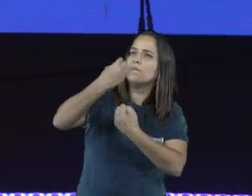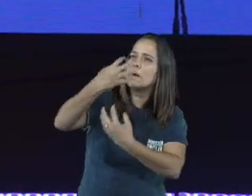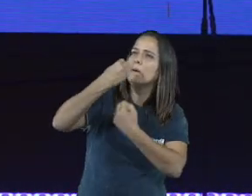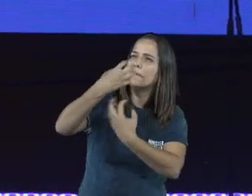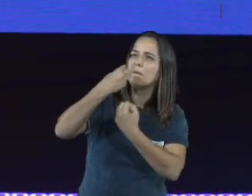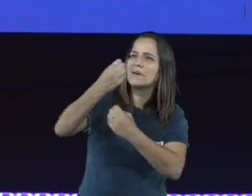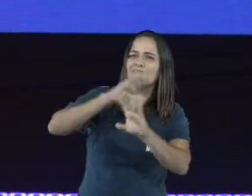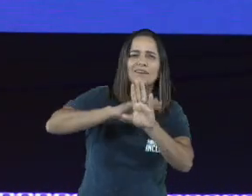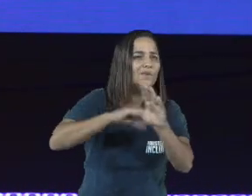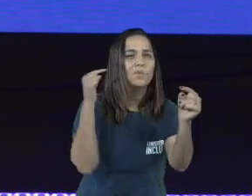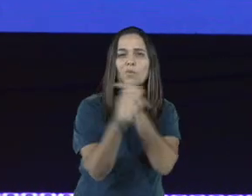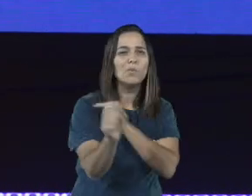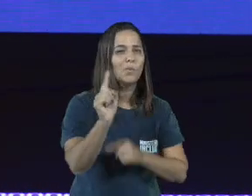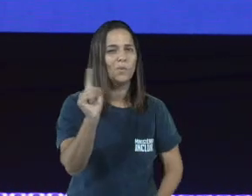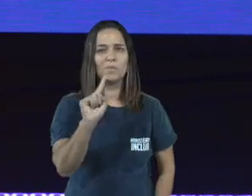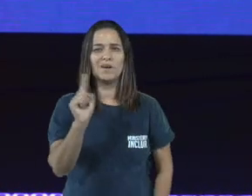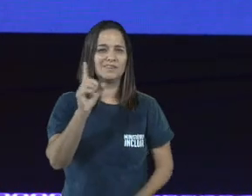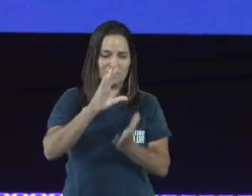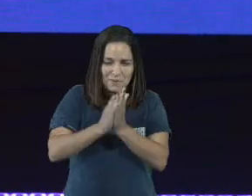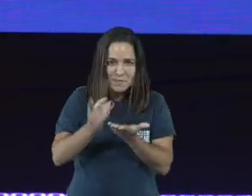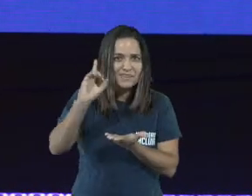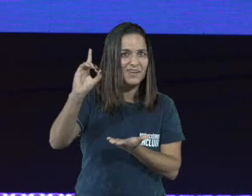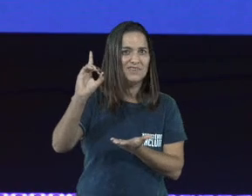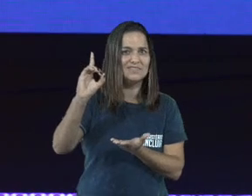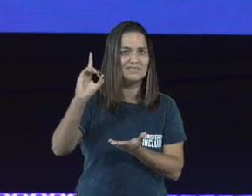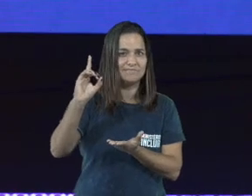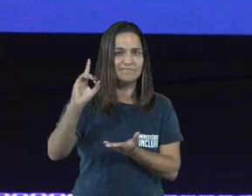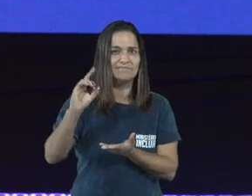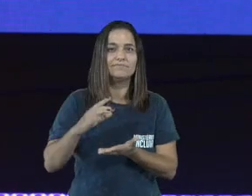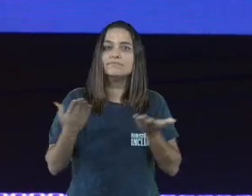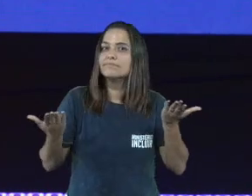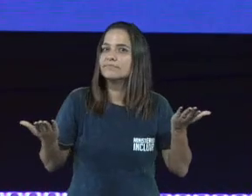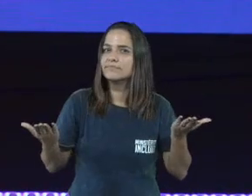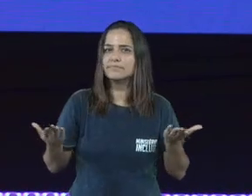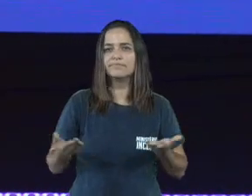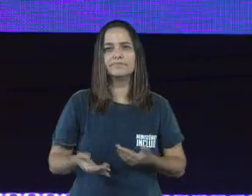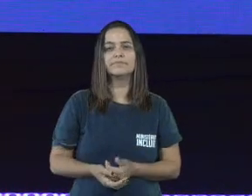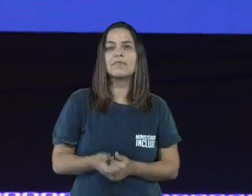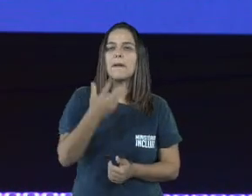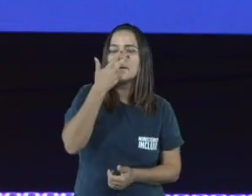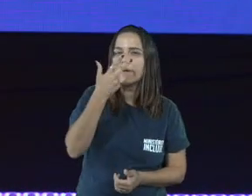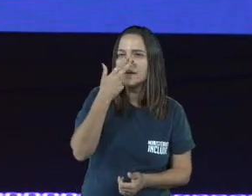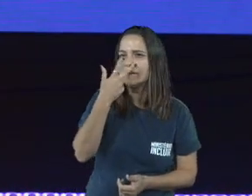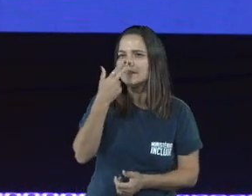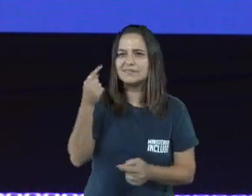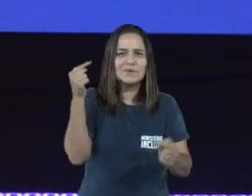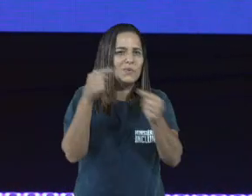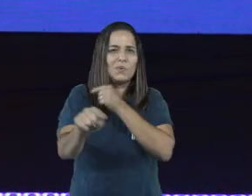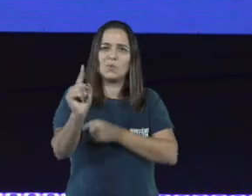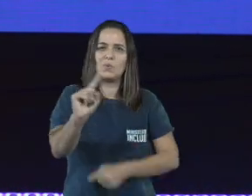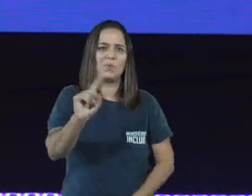de Deus do que propriamente daquilo que vai construir uma civilização melhor uma sociedade empreendedora